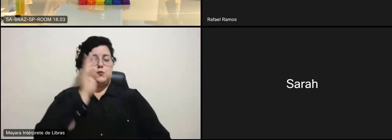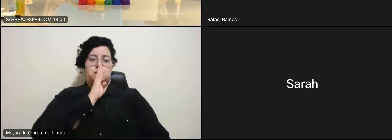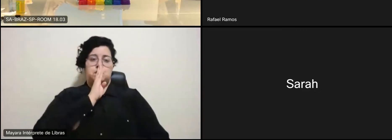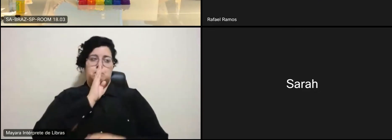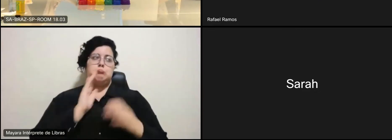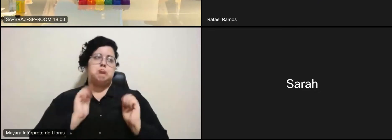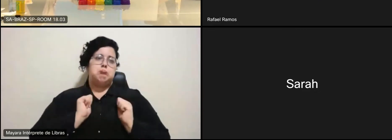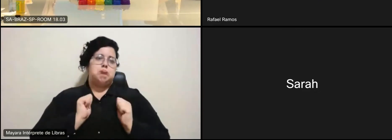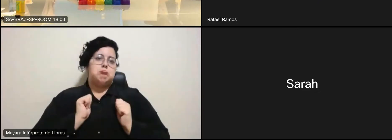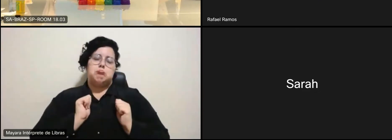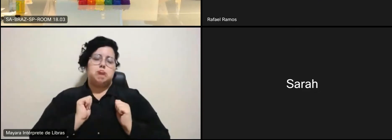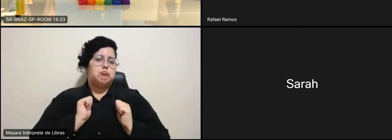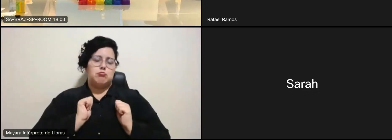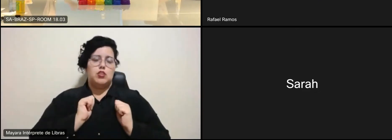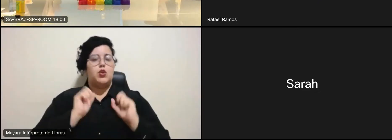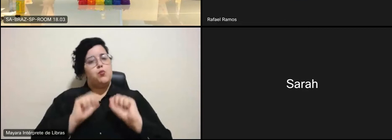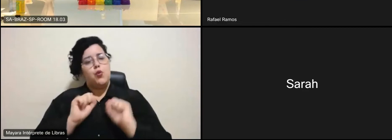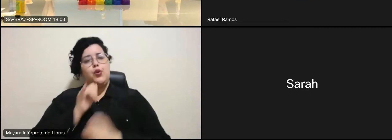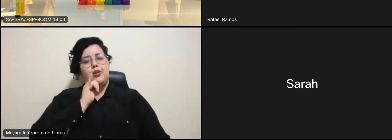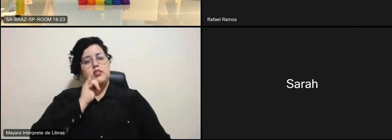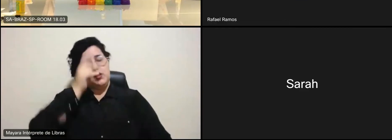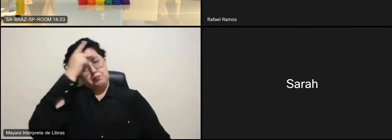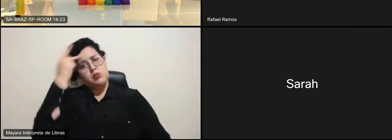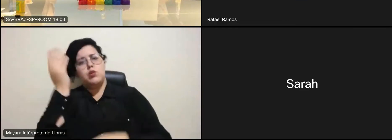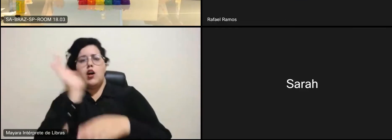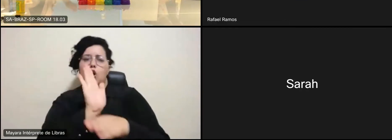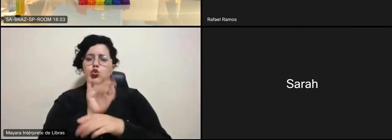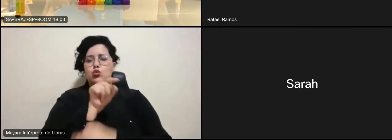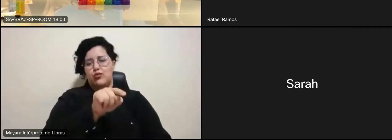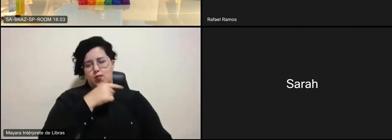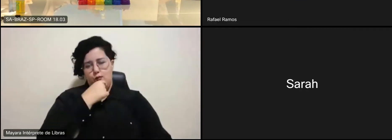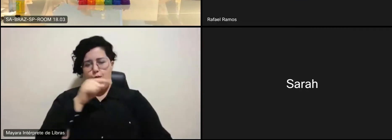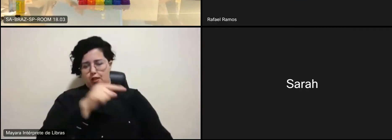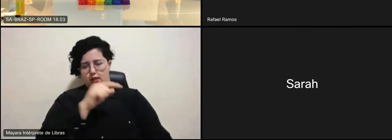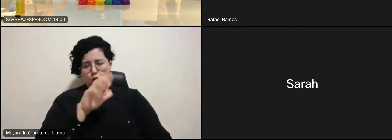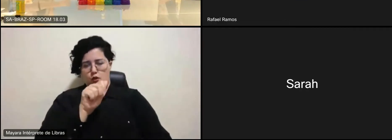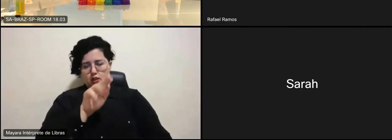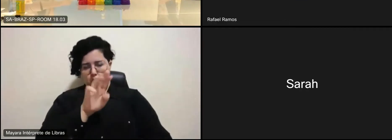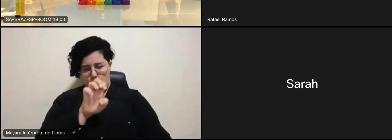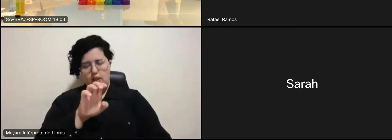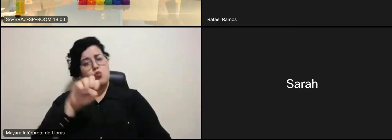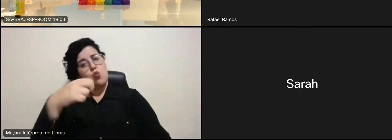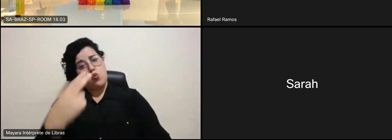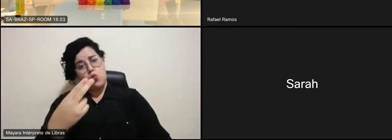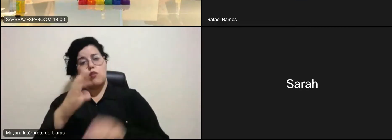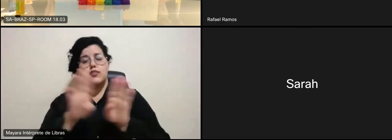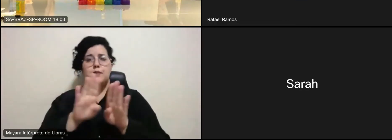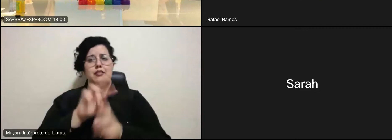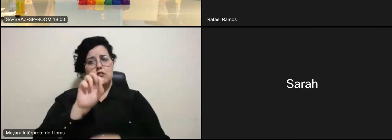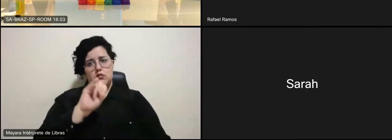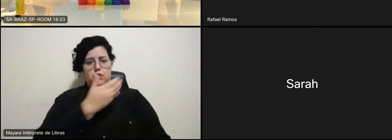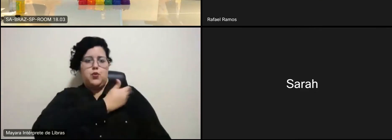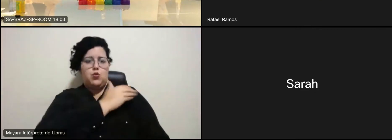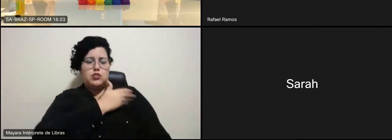que a pessoa que, por exemplo, poderia ter auxiliado o Cauê naquela situação, ou diante de uma situação de homofobia